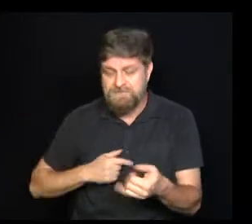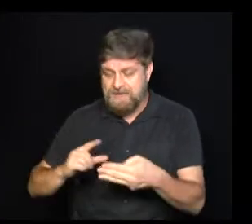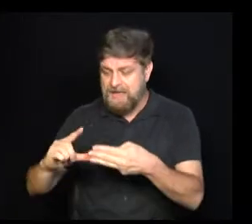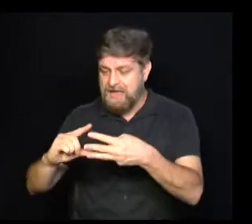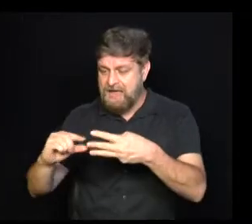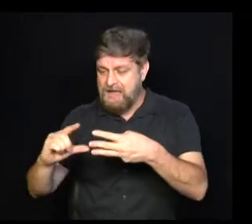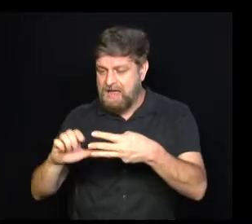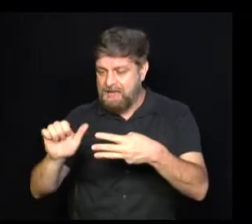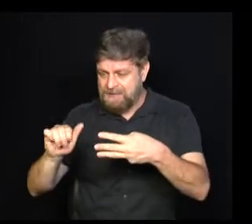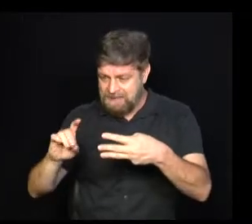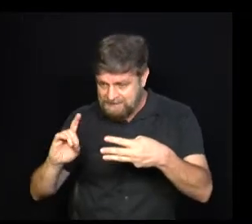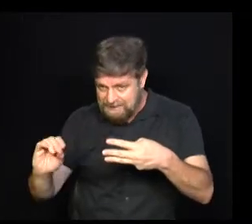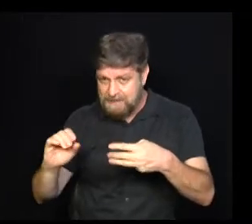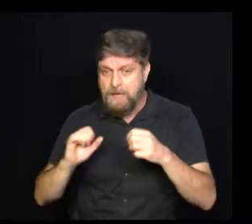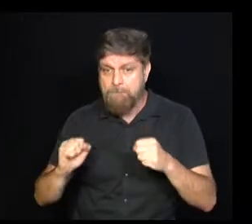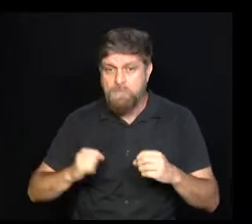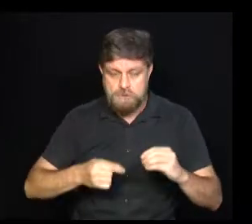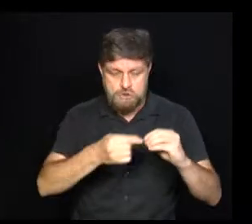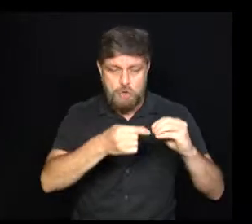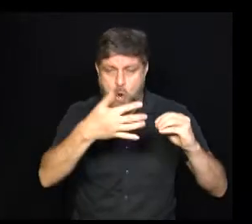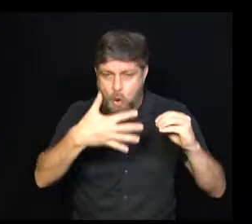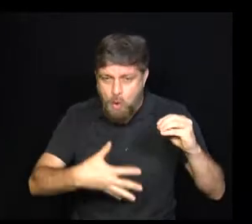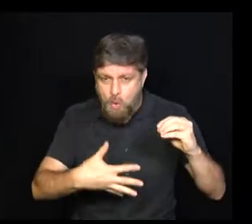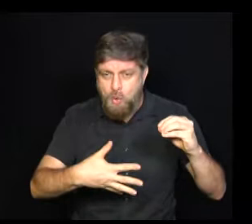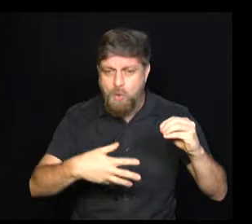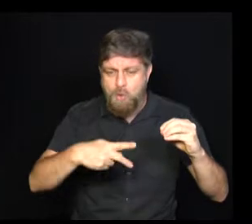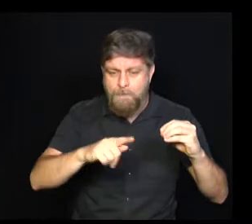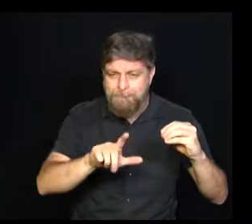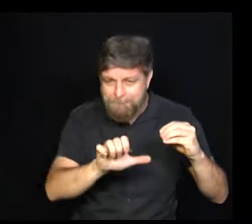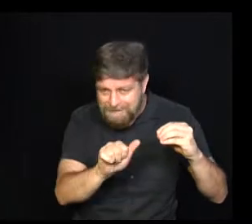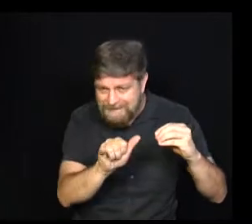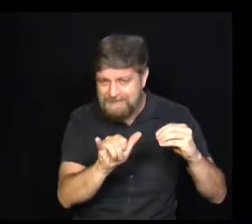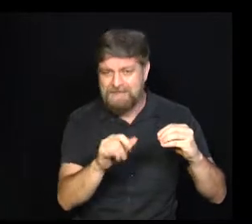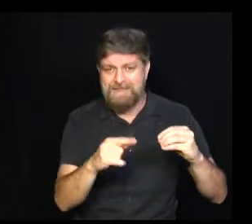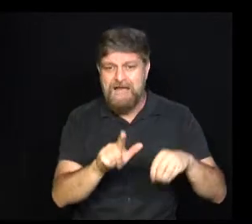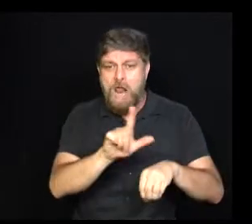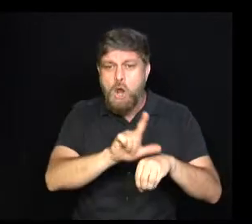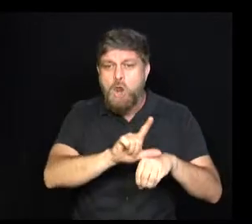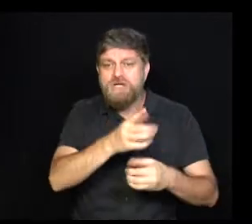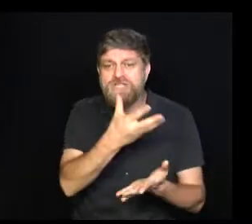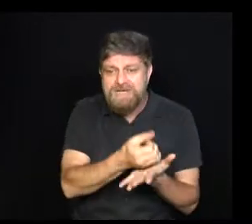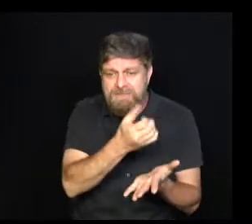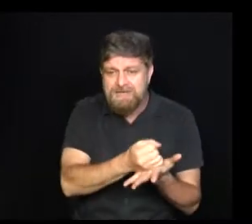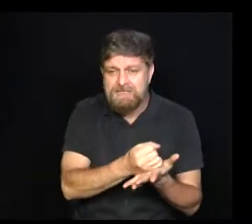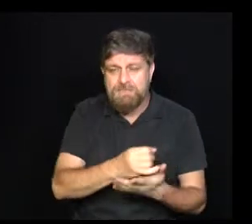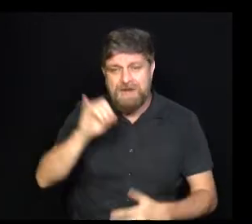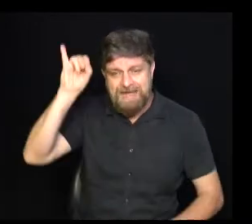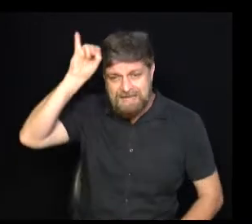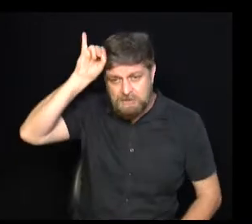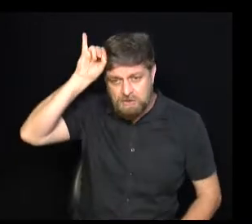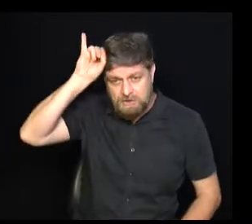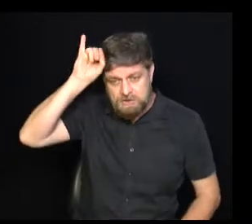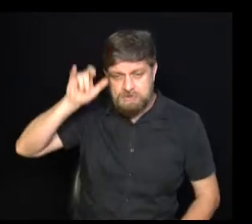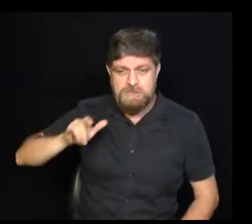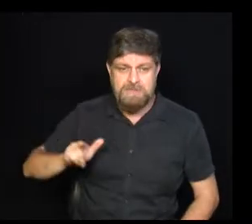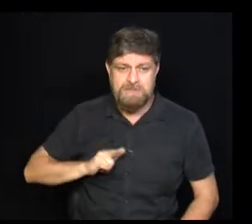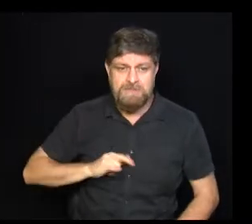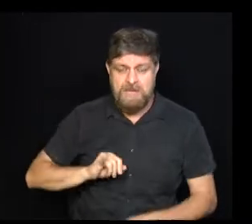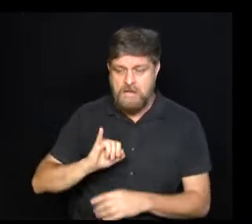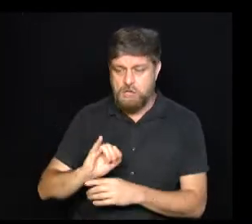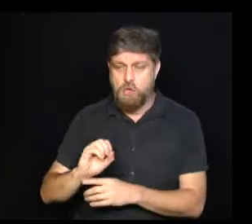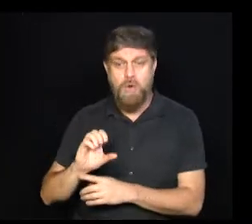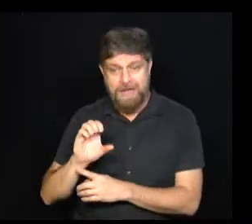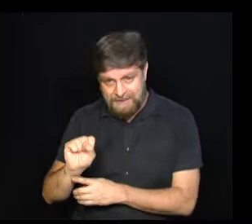está disponível no Google Play, naquelas lojas de aplicativos, tanto para celular Android quanto para